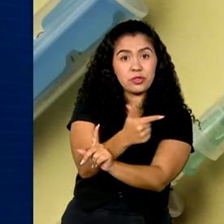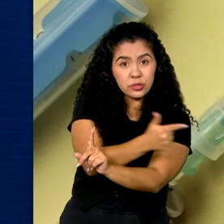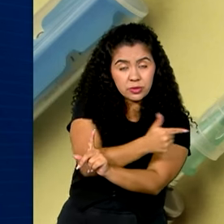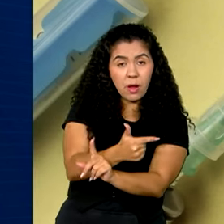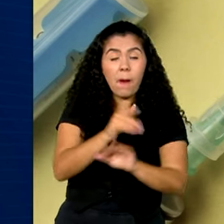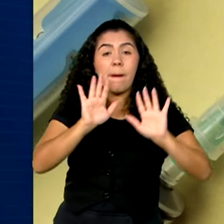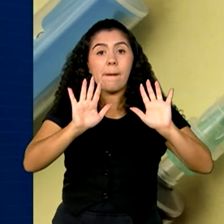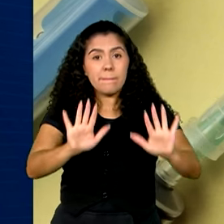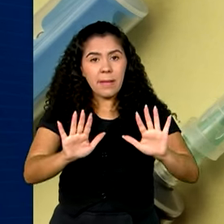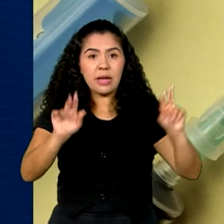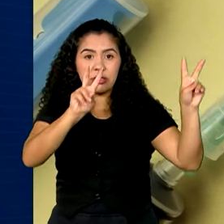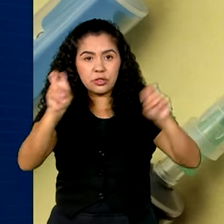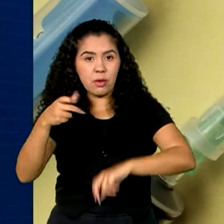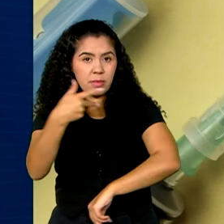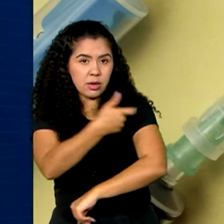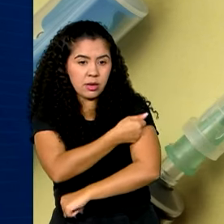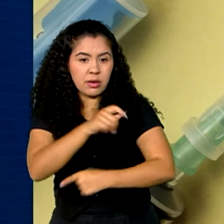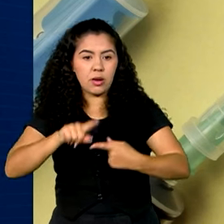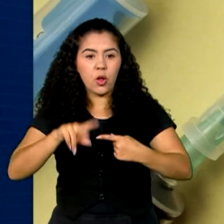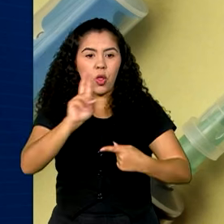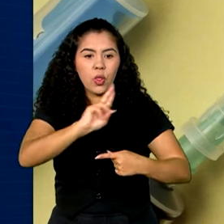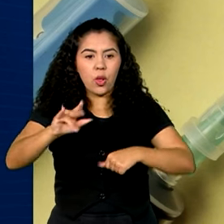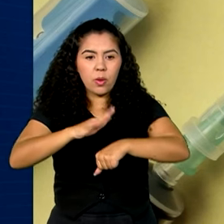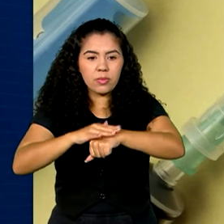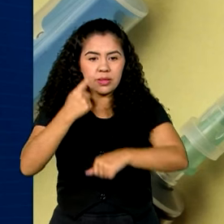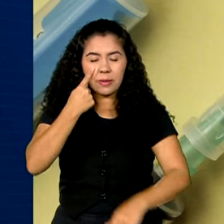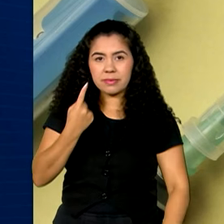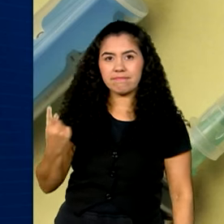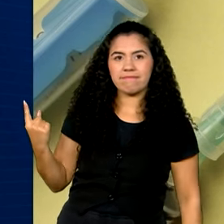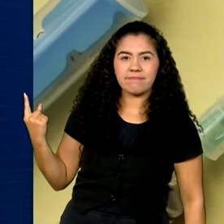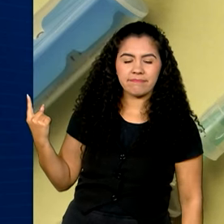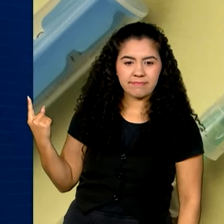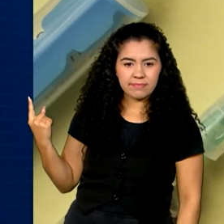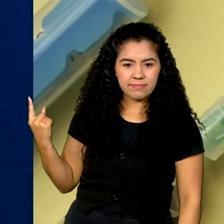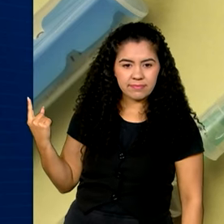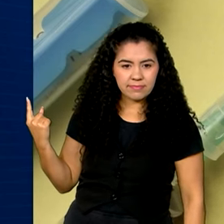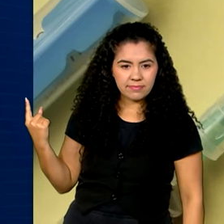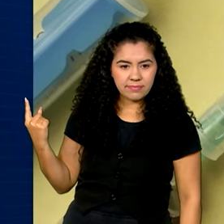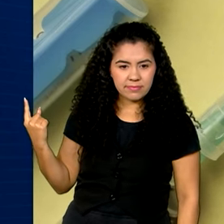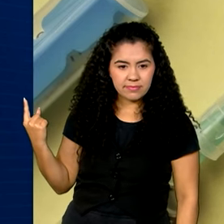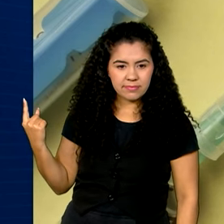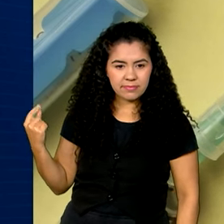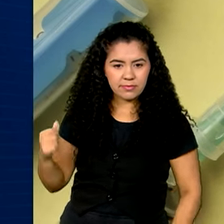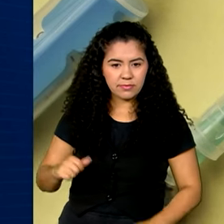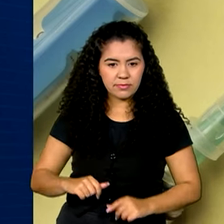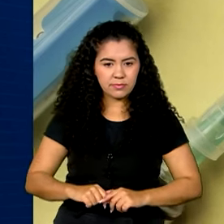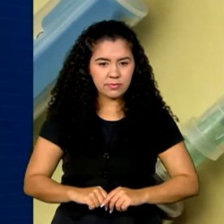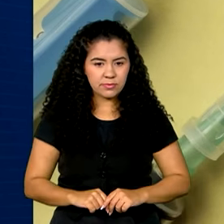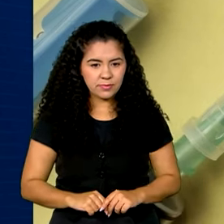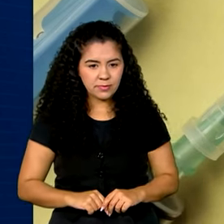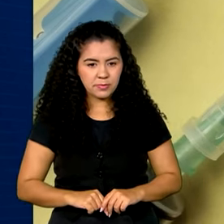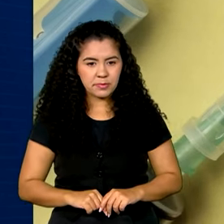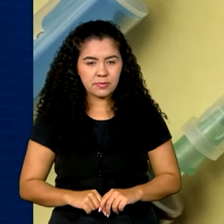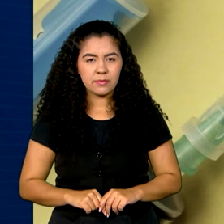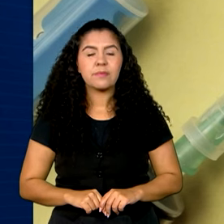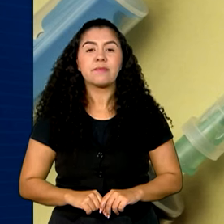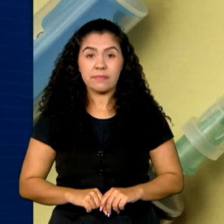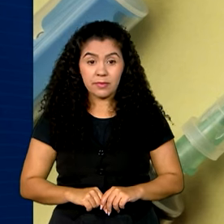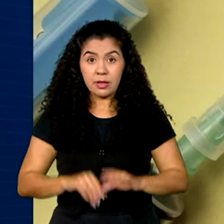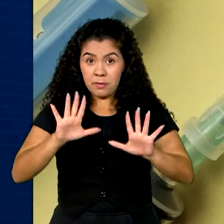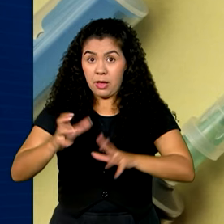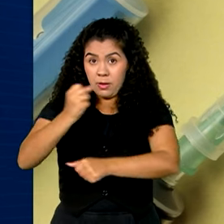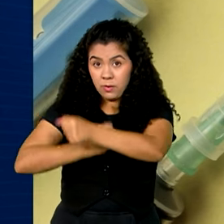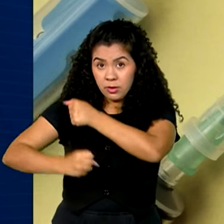elas, as vacinas contra a poliomielite, pentavalente, rotavírus, hepatite A e febre amarela. Só no